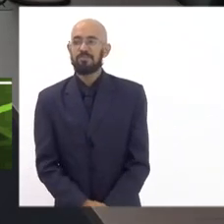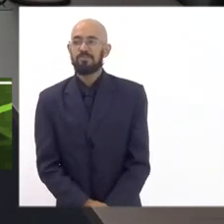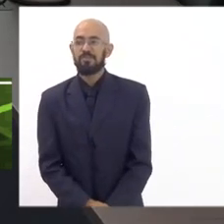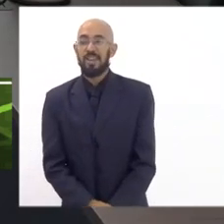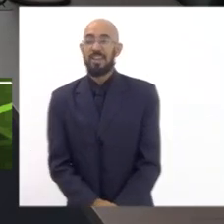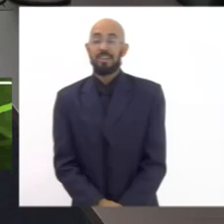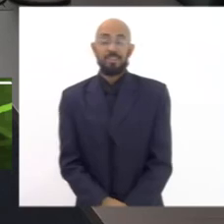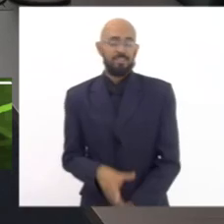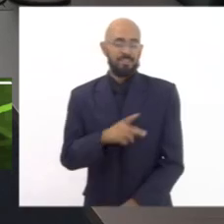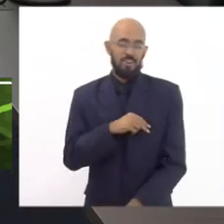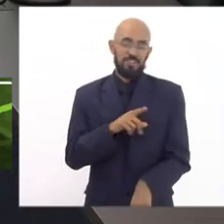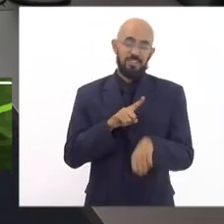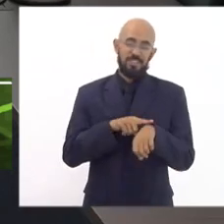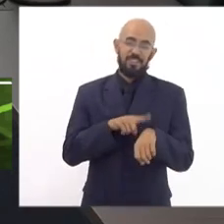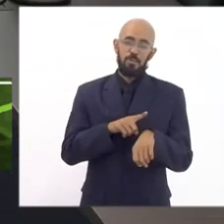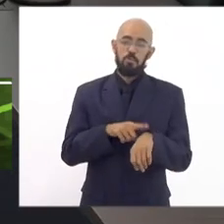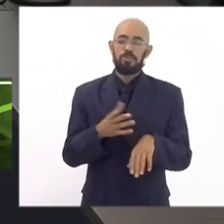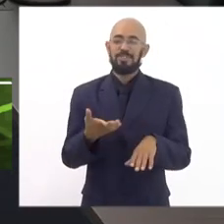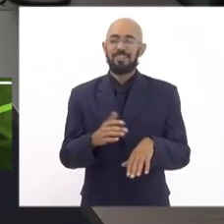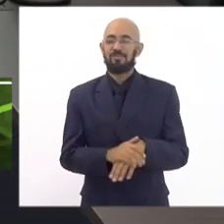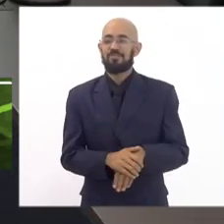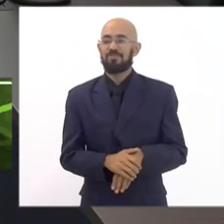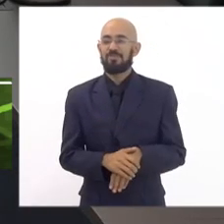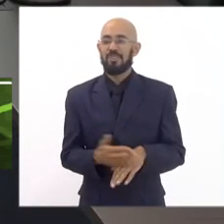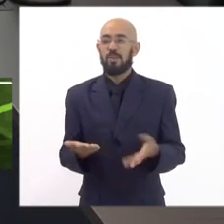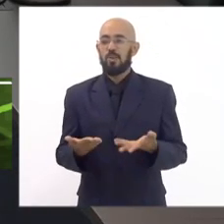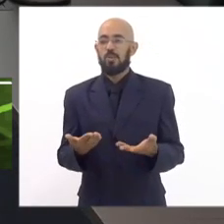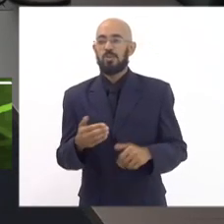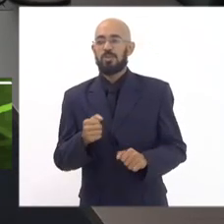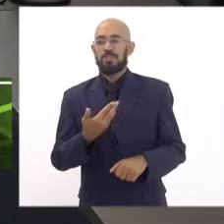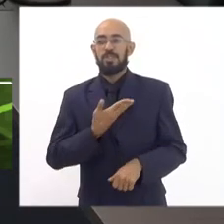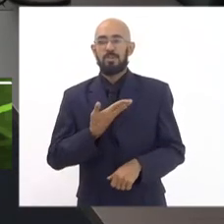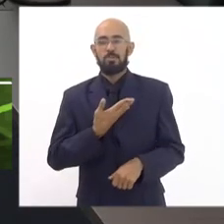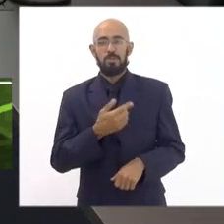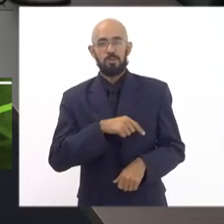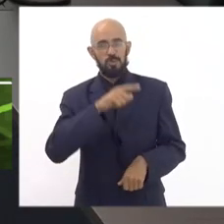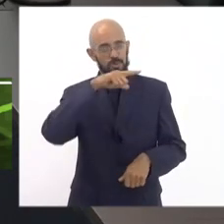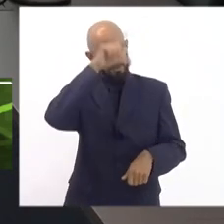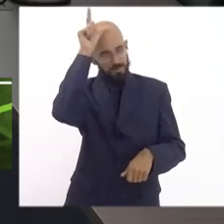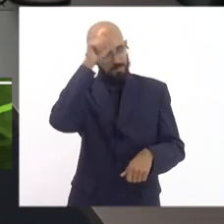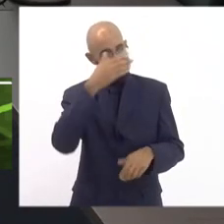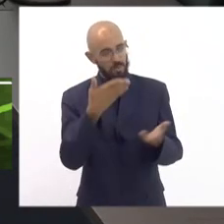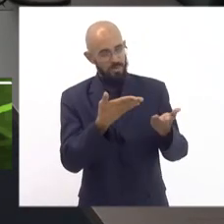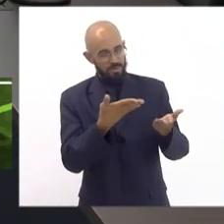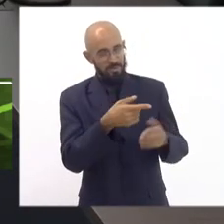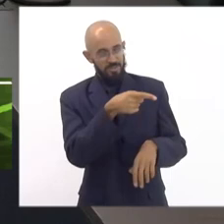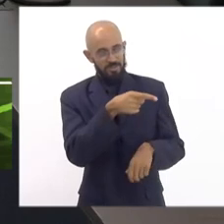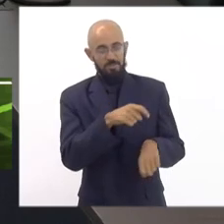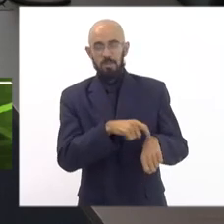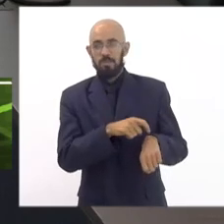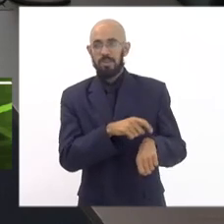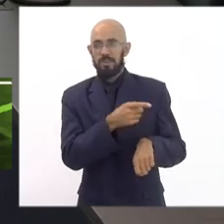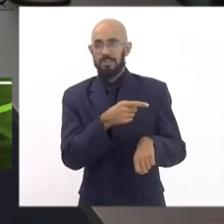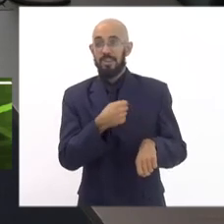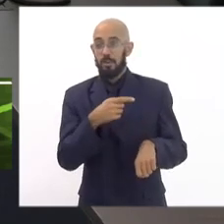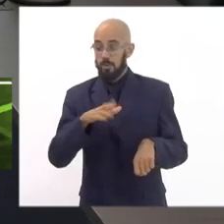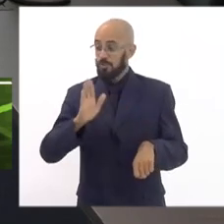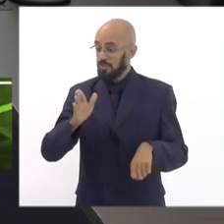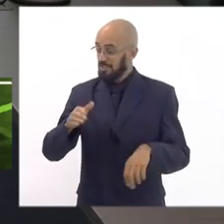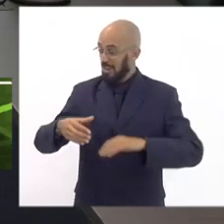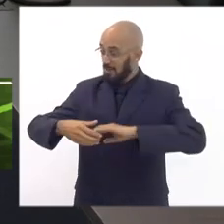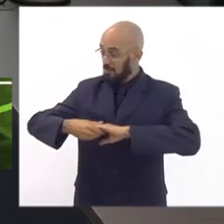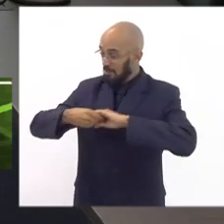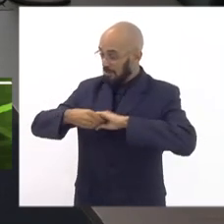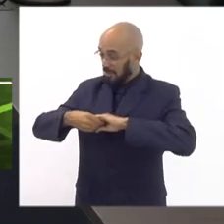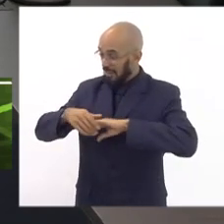Que tempos. Hoje ele é colega do deputado Luiz Paulo. Exato momento. Eu o saudei ontem em plenário, que eu, por